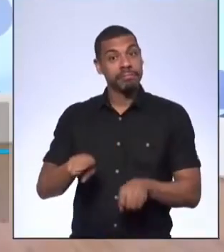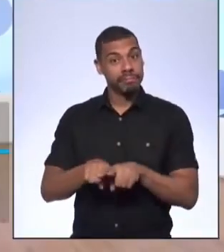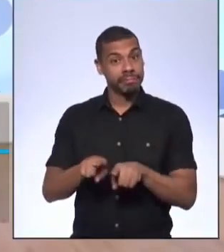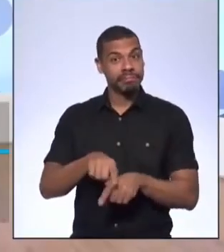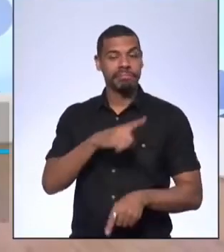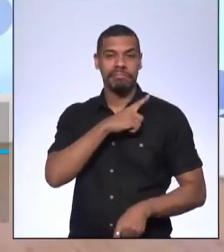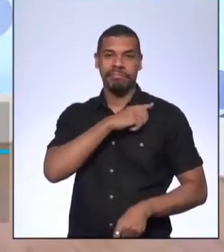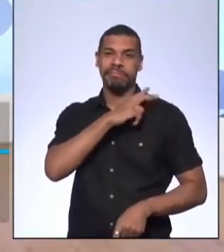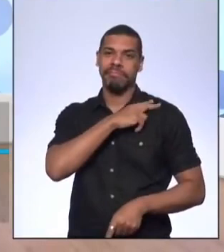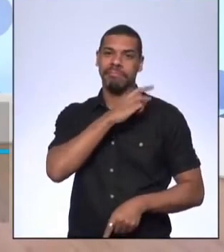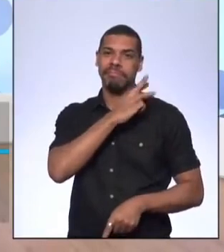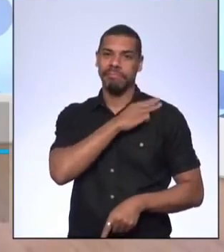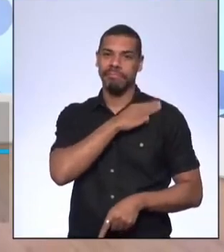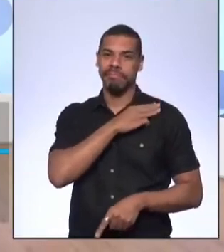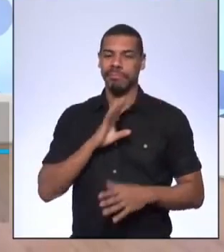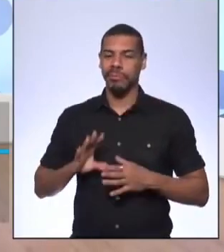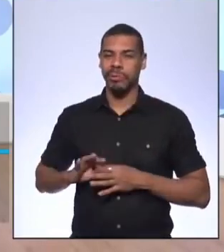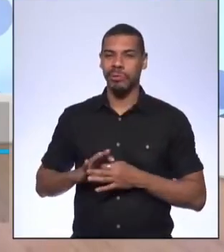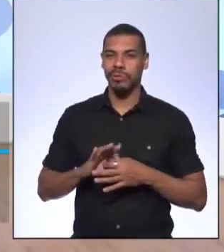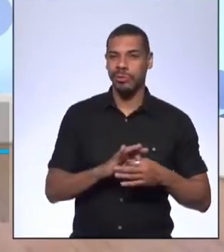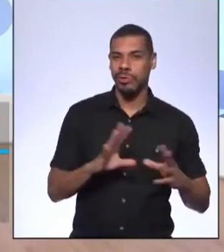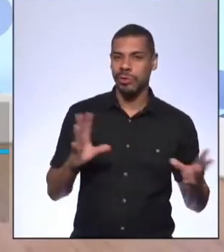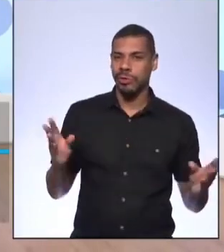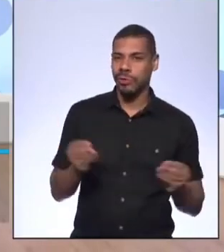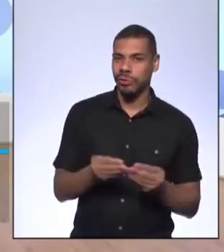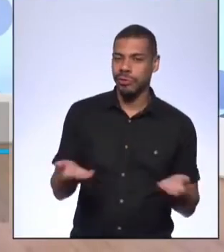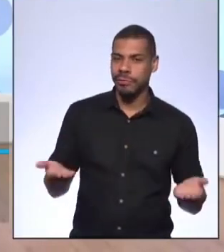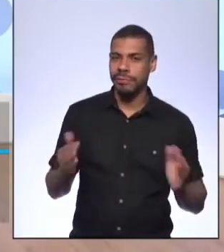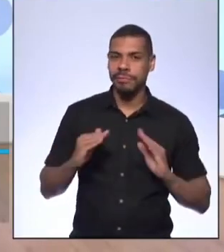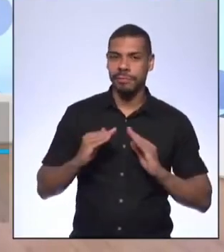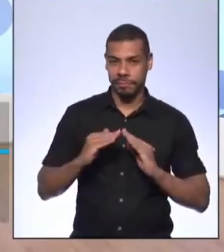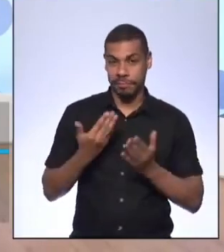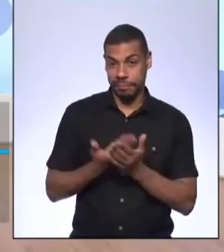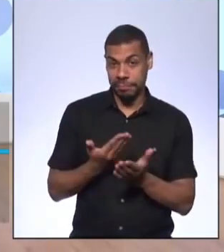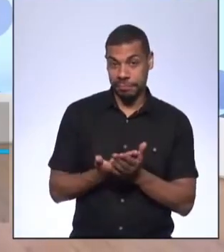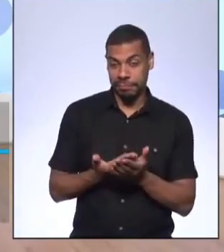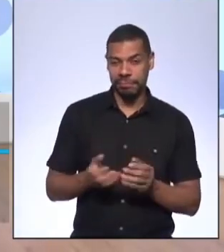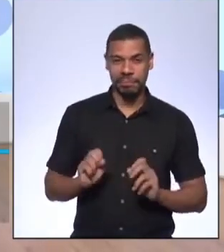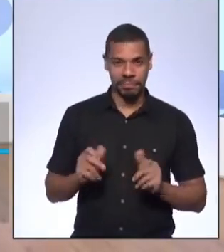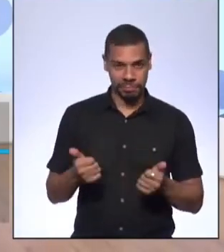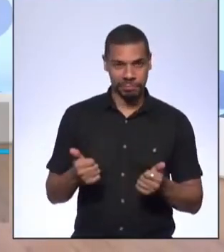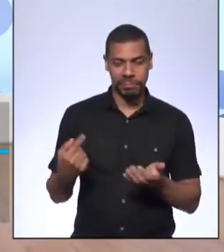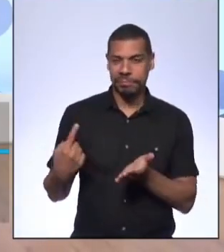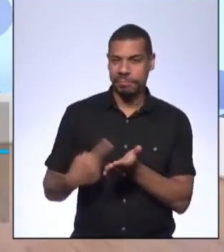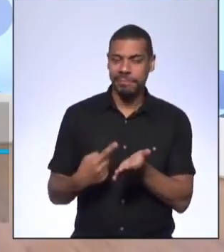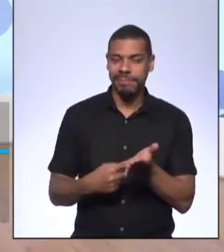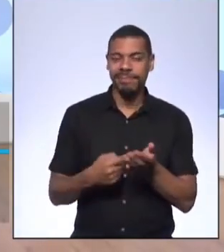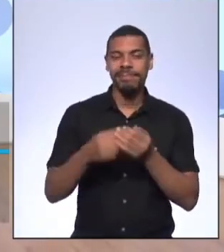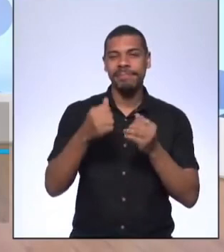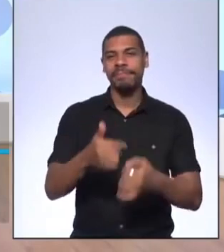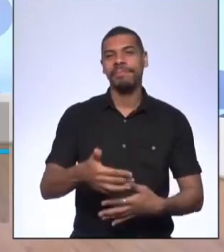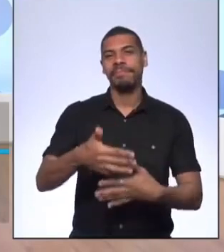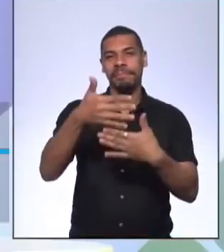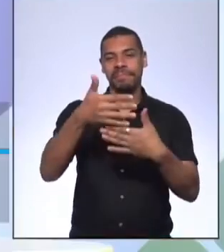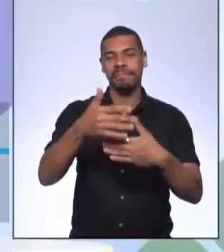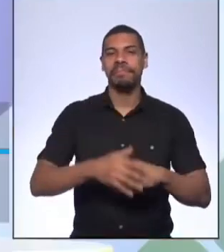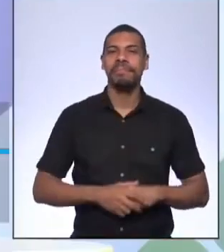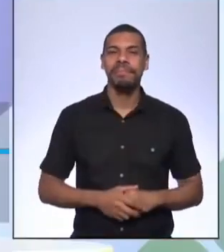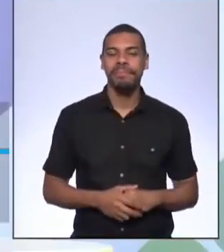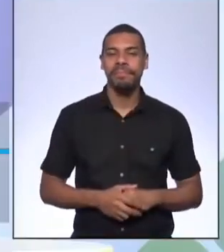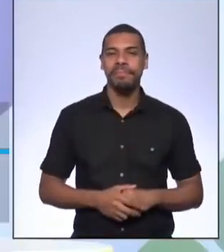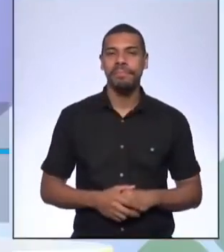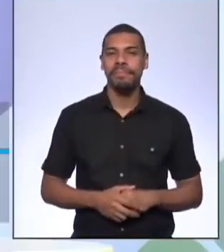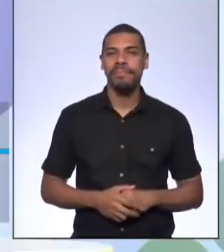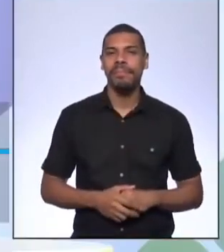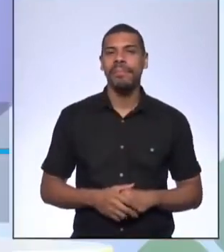estamos todos contextualizados e dentro da nossa casinha, ok? Vamos lá para a interação. Professora,